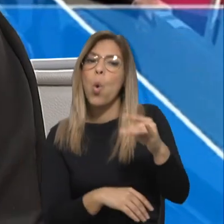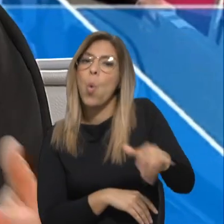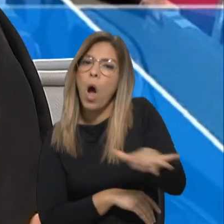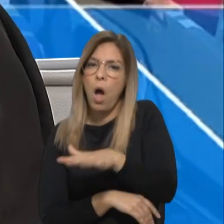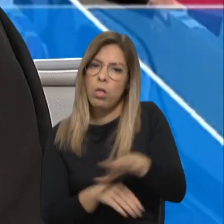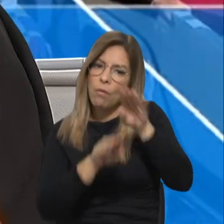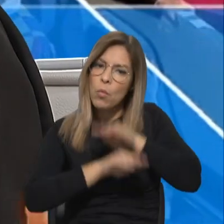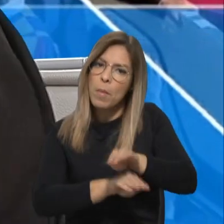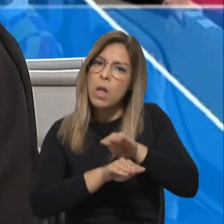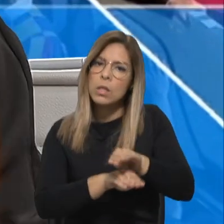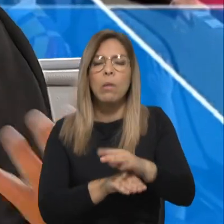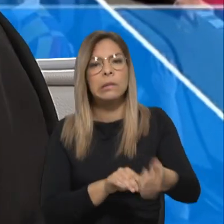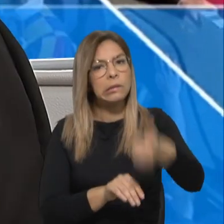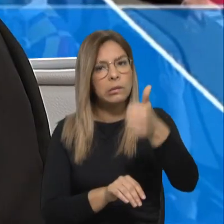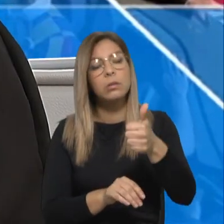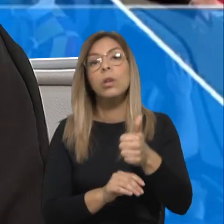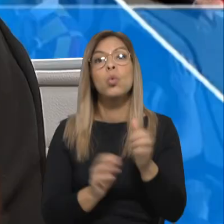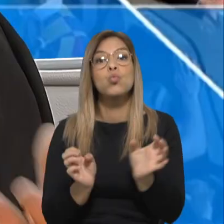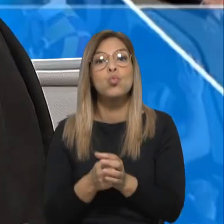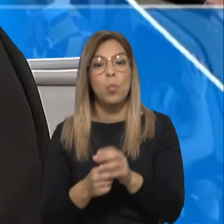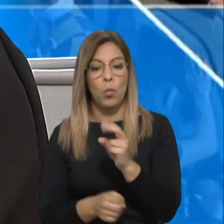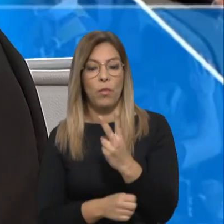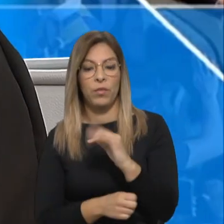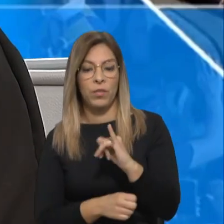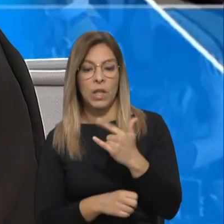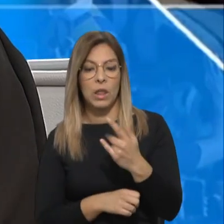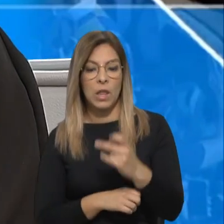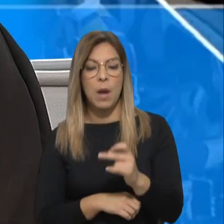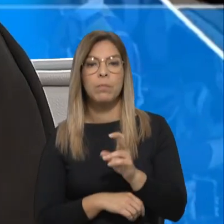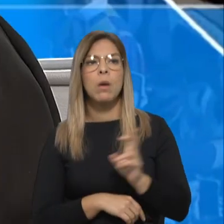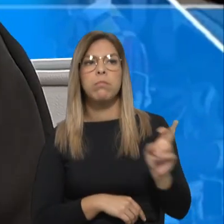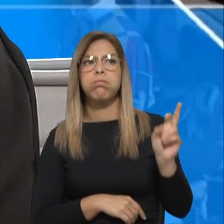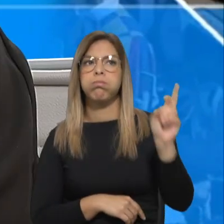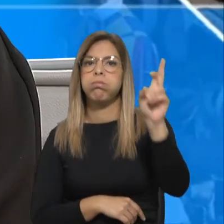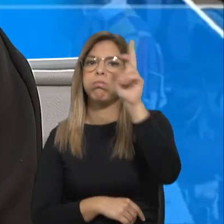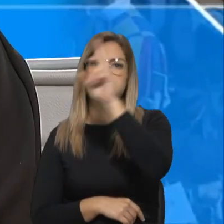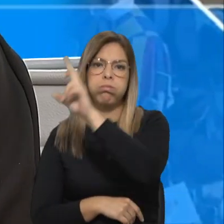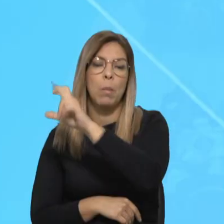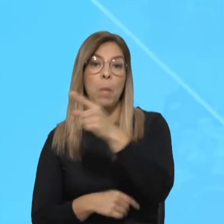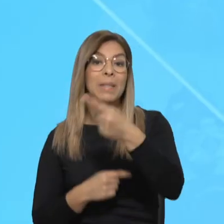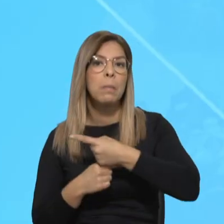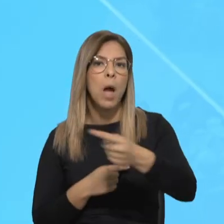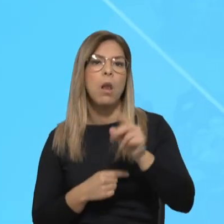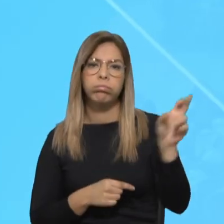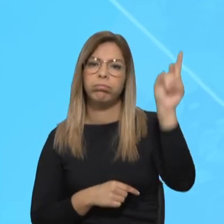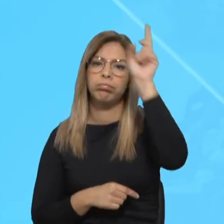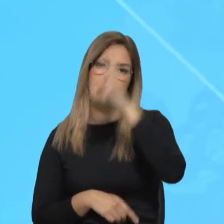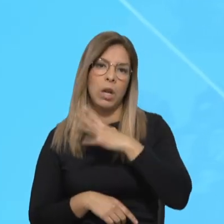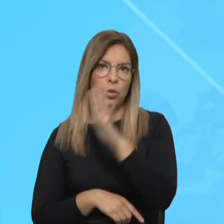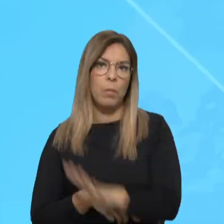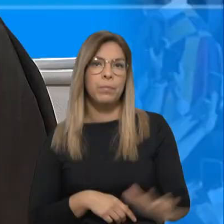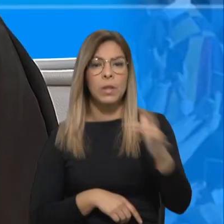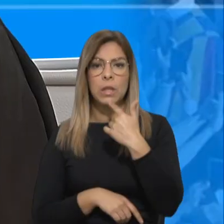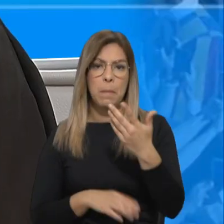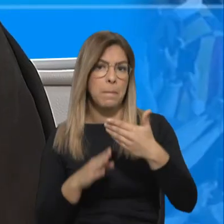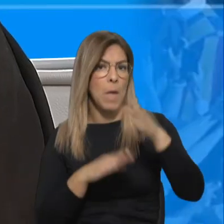isso, basicamente, o Grupo Vita percorre o país várias vezes na mesma semana, não é? Da informação que foi vendo, pelo menos metade das dioceses já foram percorridas. Já